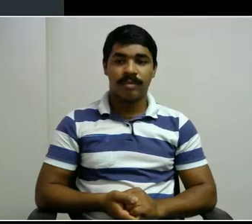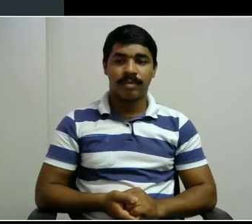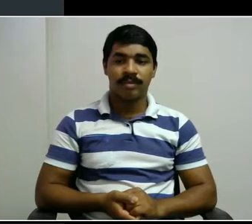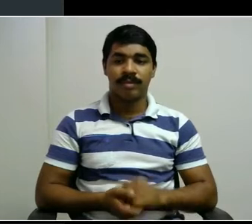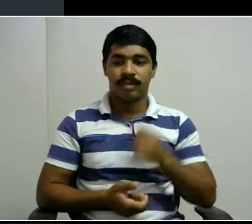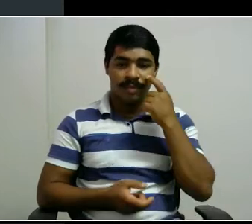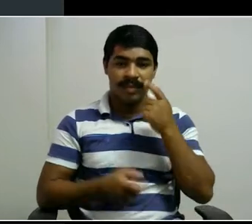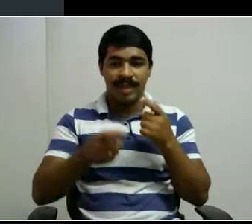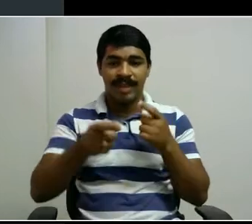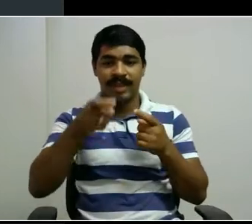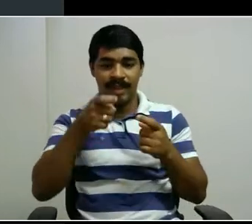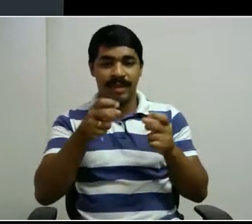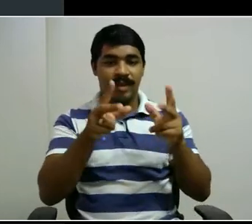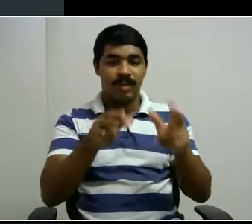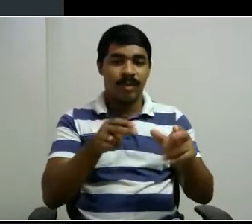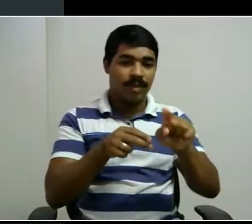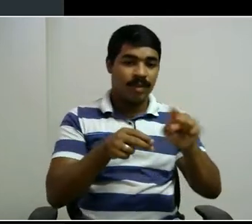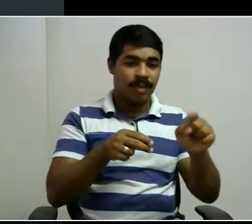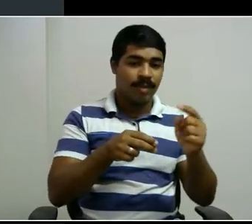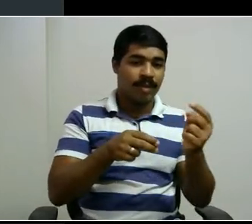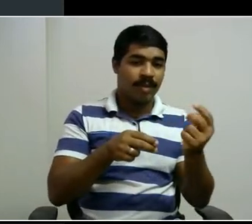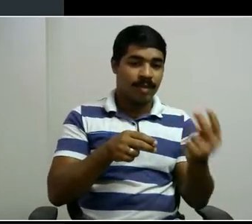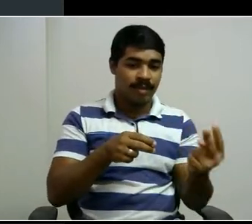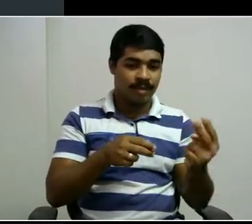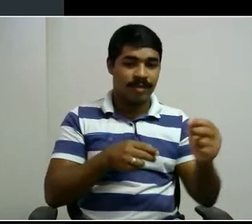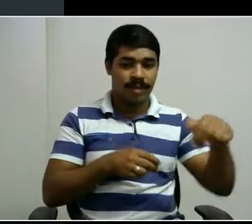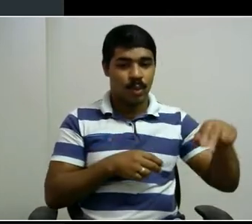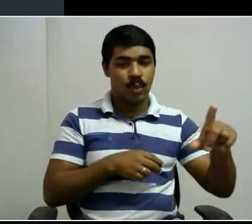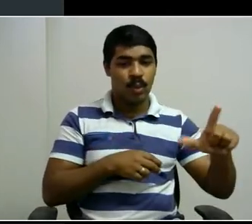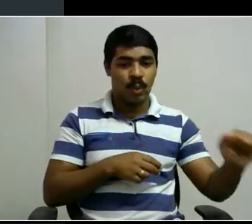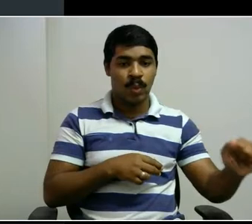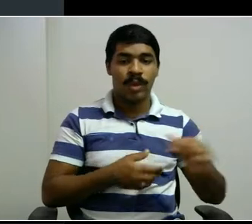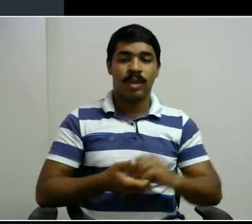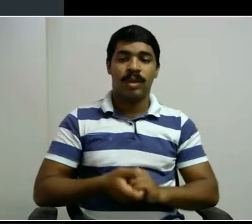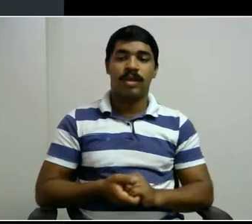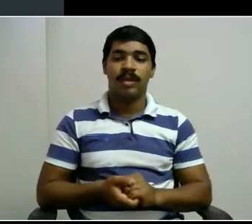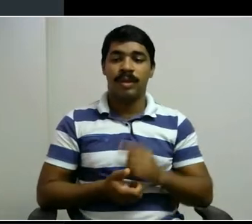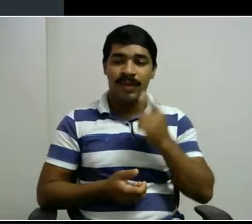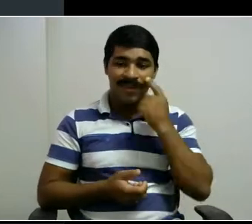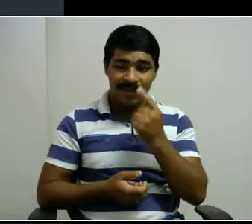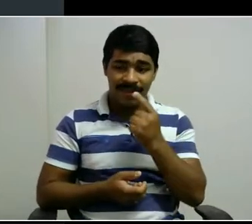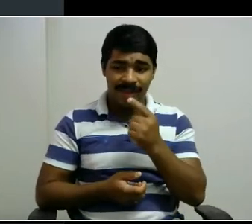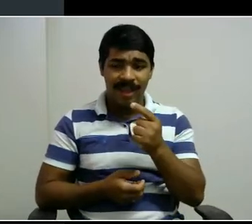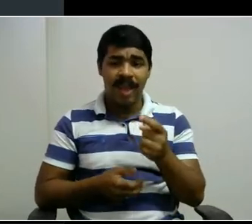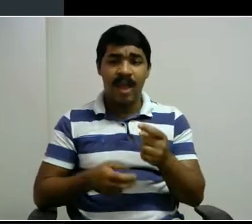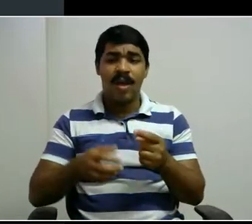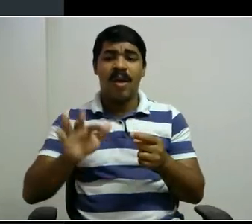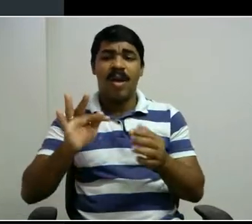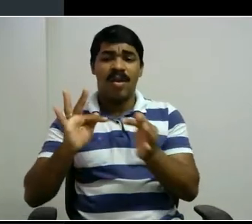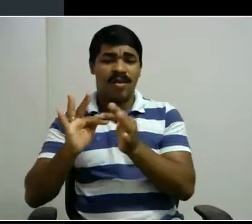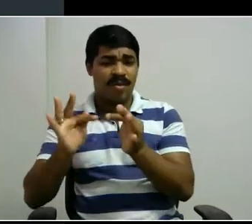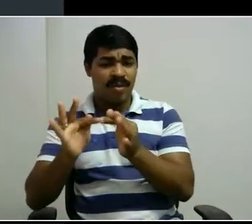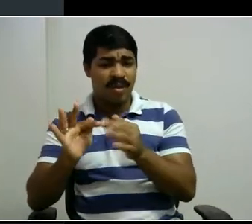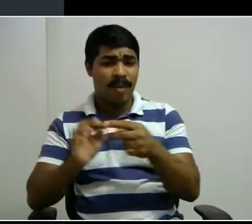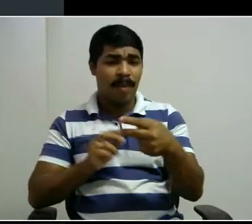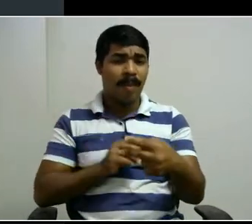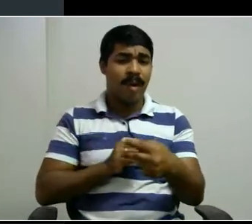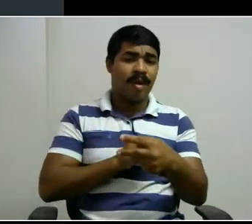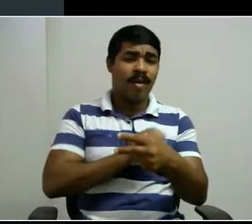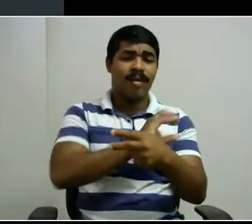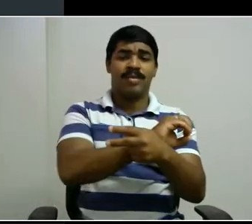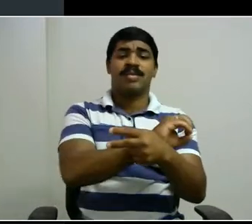é que a função é maior que zero? O sinal de mais apareceu aqui na frente do menos 2. Então,